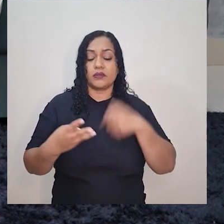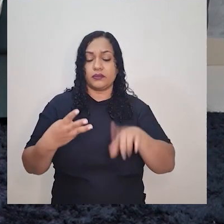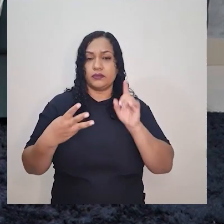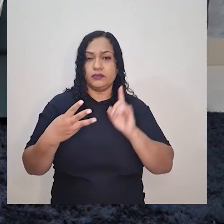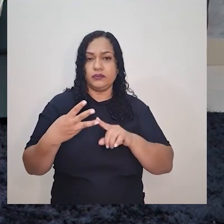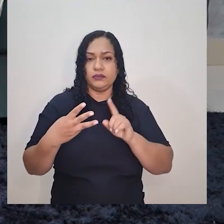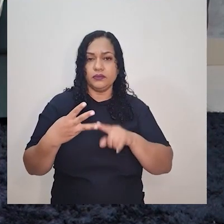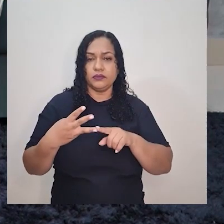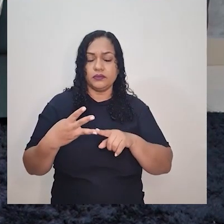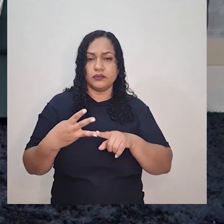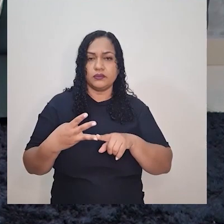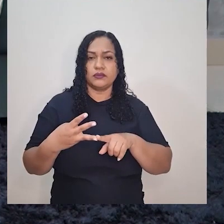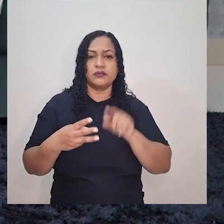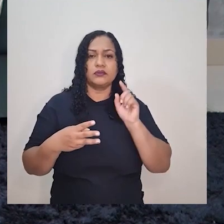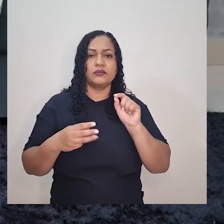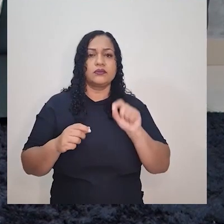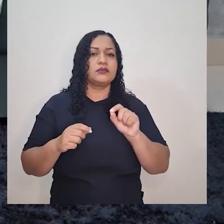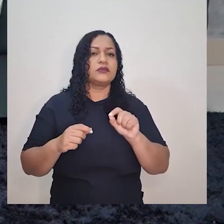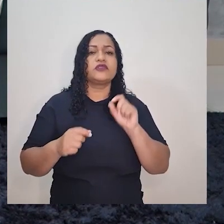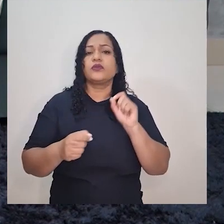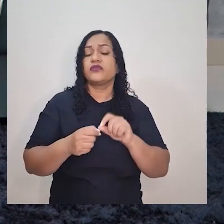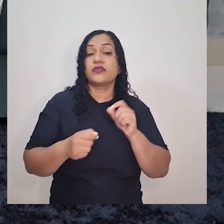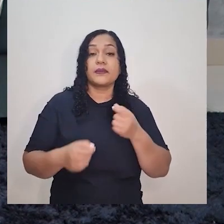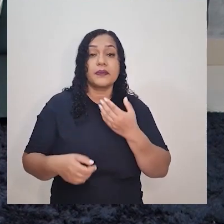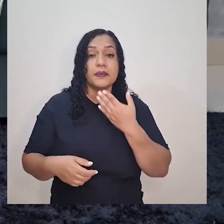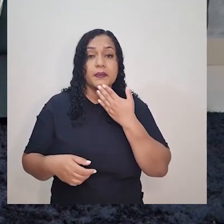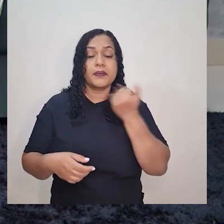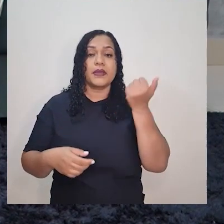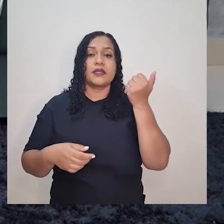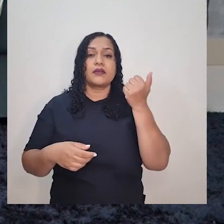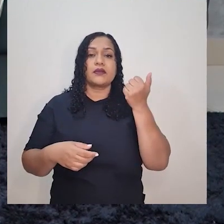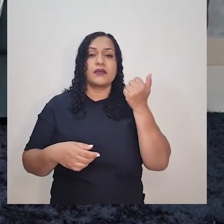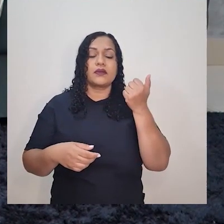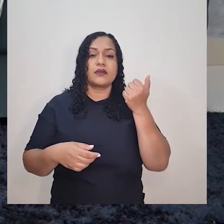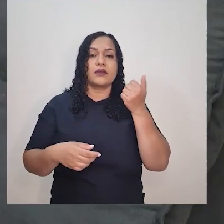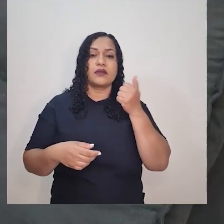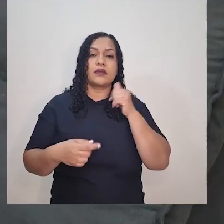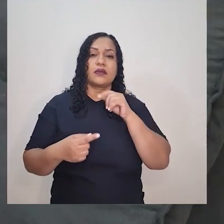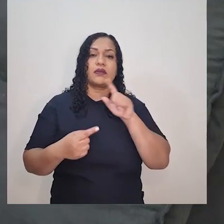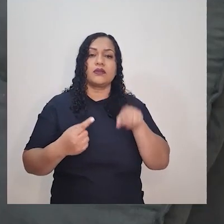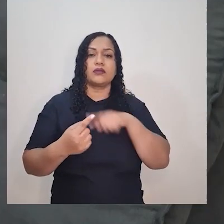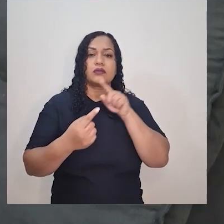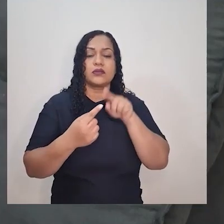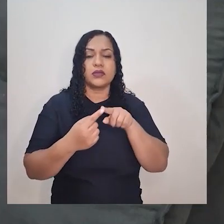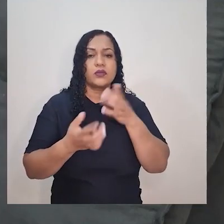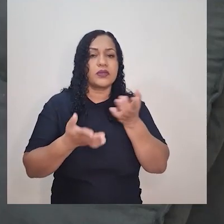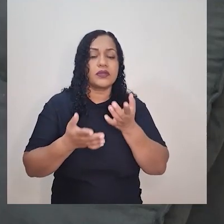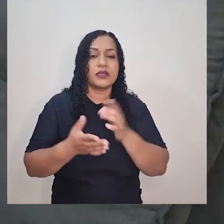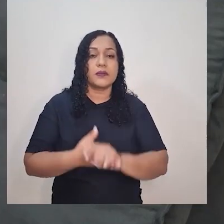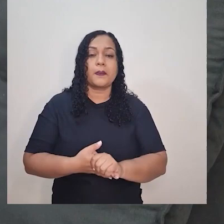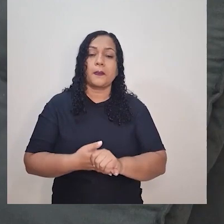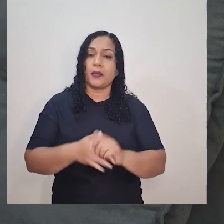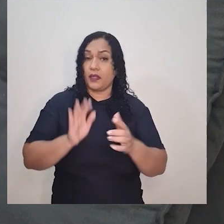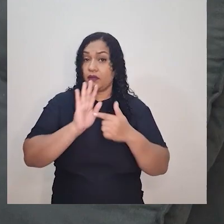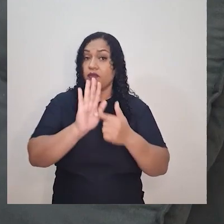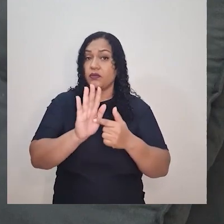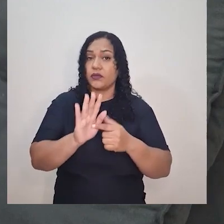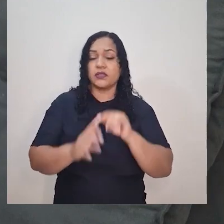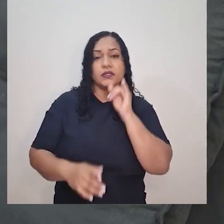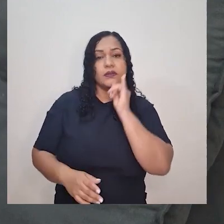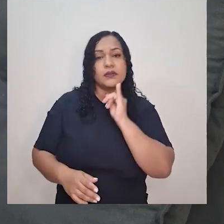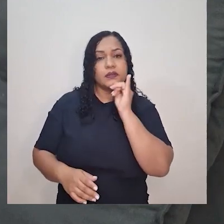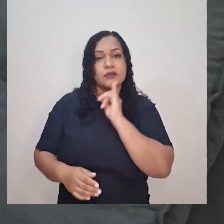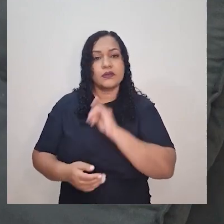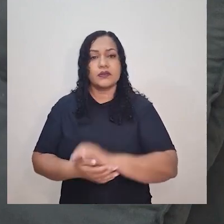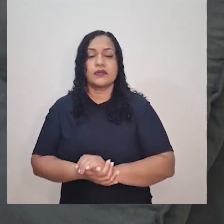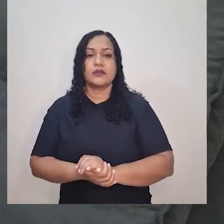marco operacional é o que nós iremos fazer para buscar o nosso ideal. Eu vou elencar um exemplo para tentar